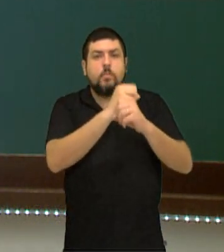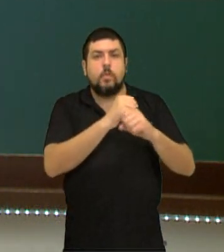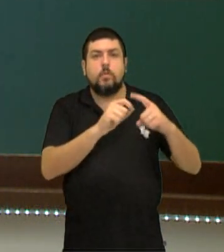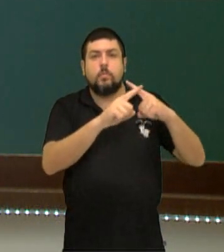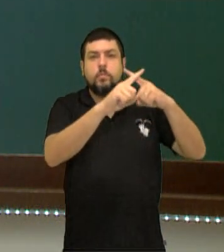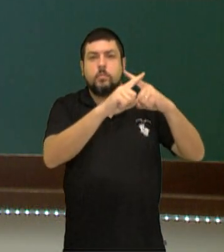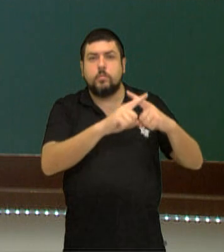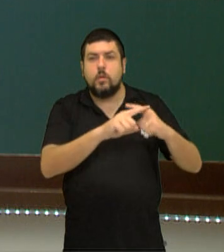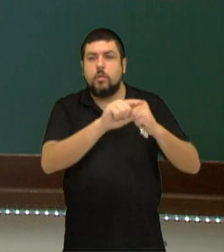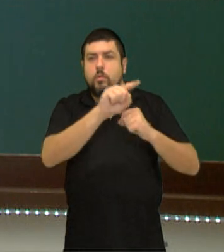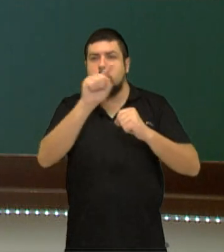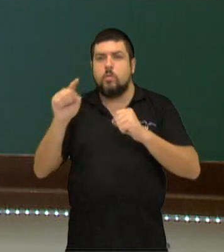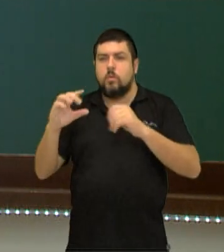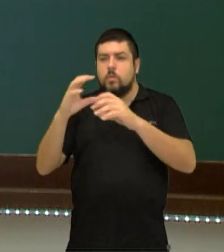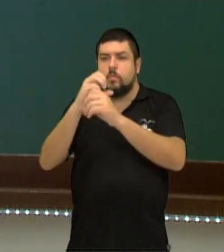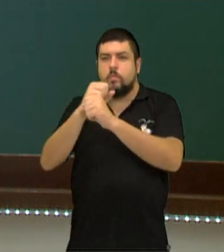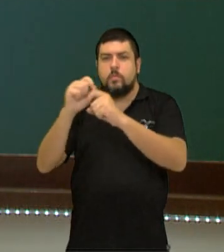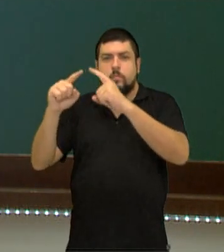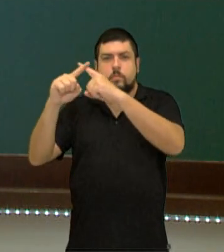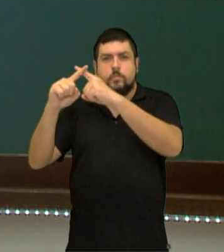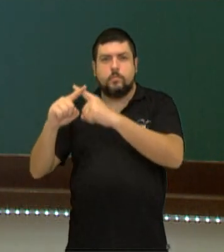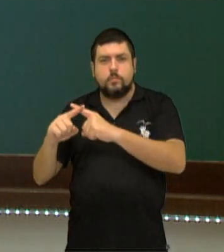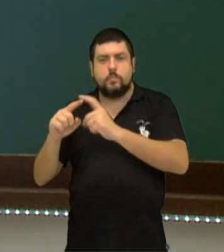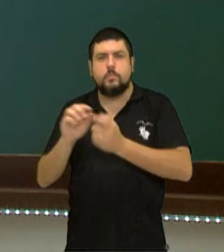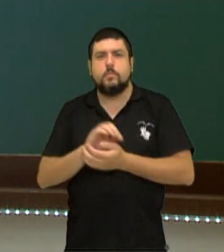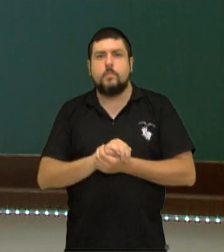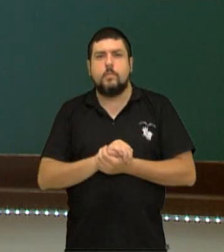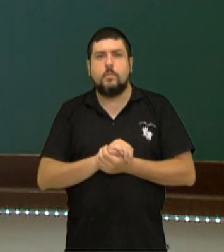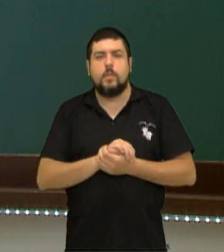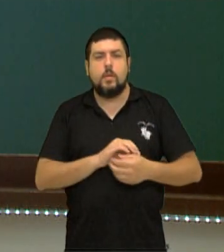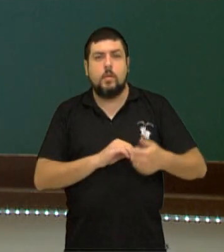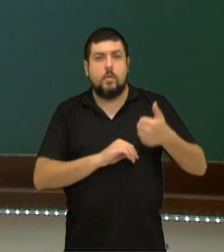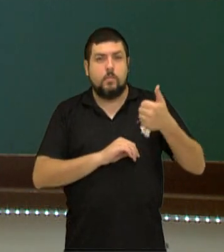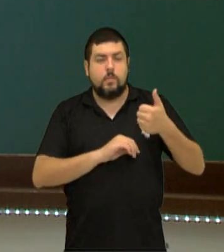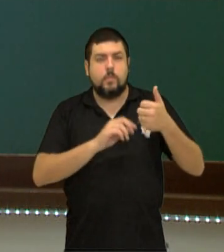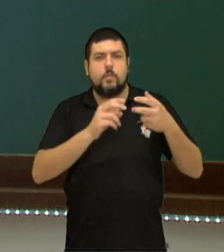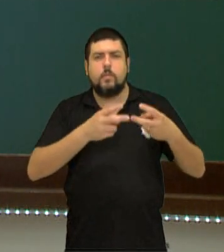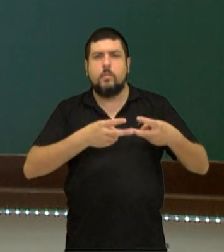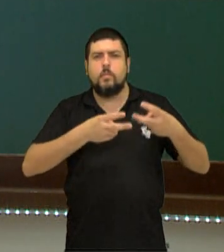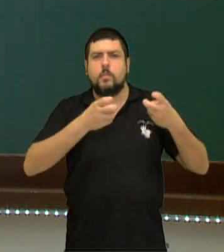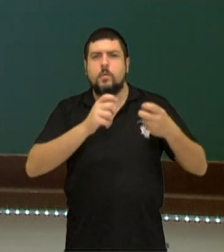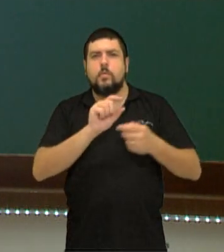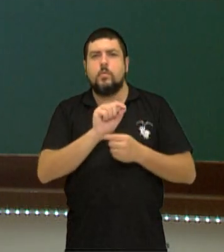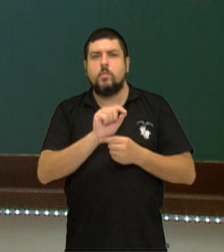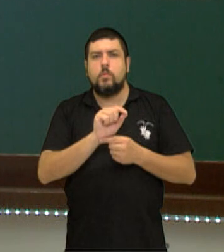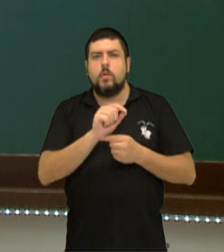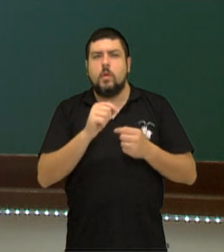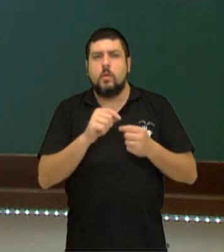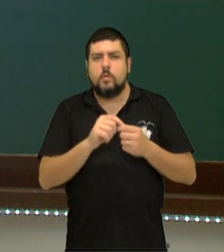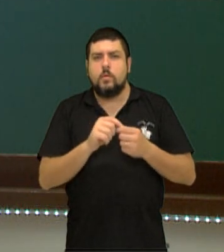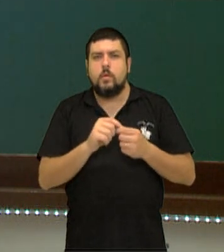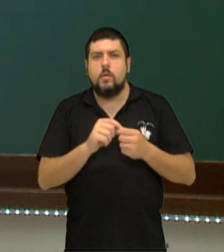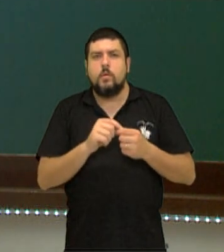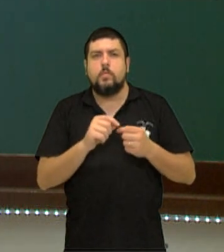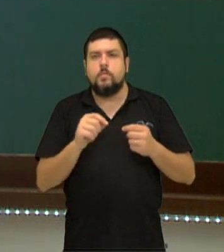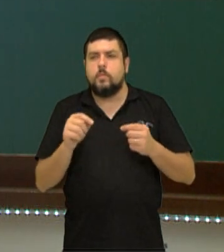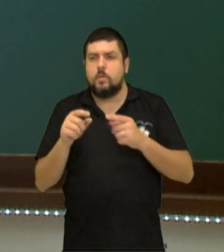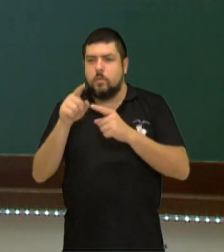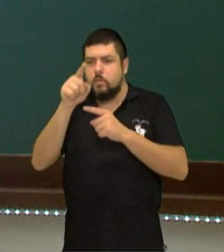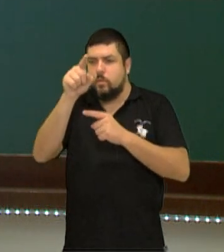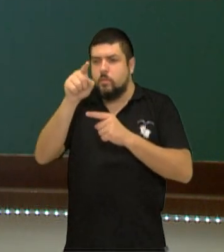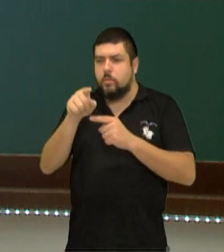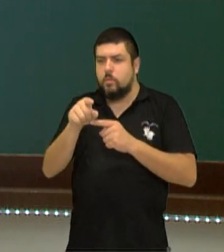cada galinheiro. No primeiro, eu percebo que a área é igual a 9 metros quadrados. Se você